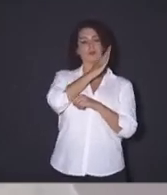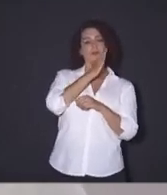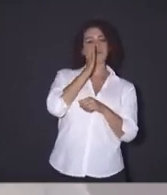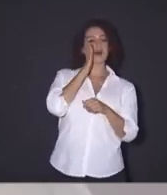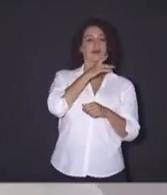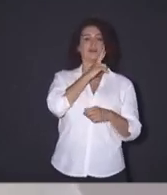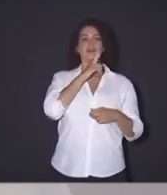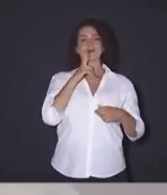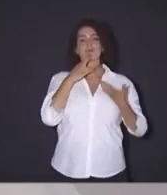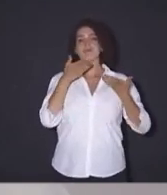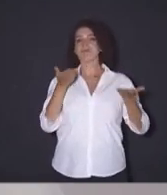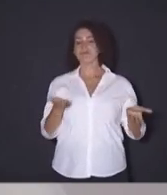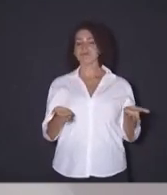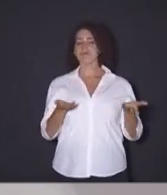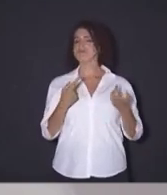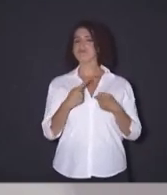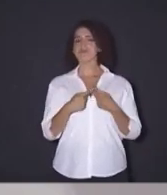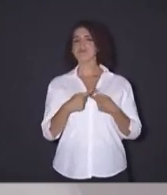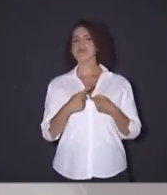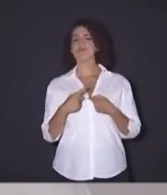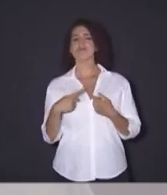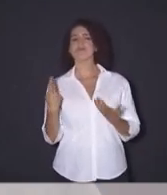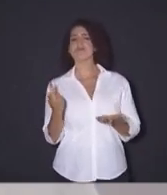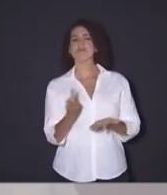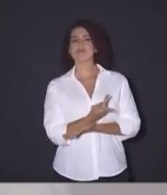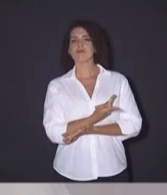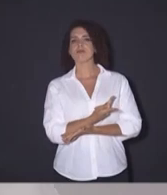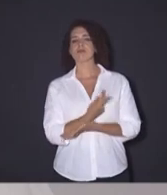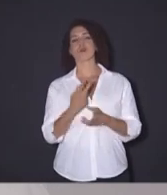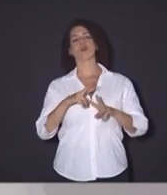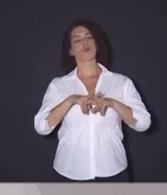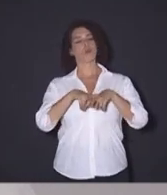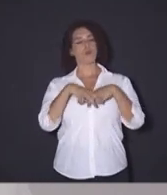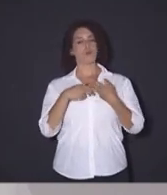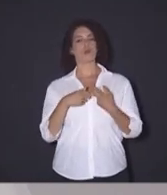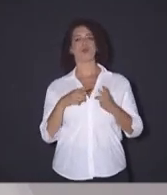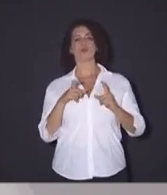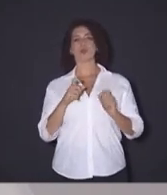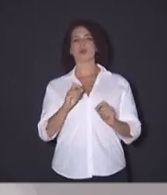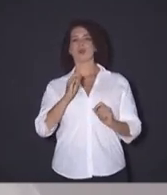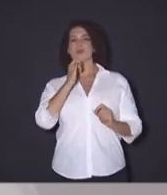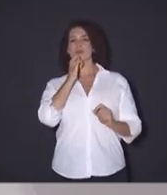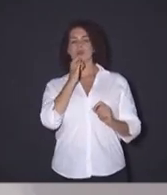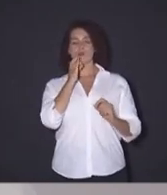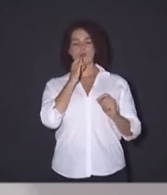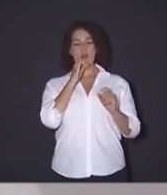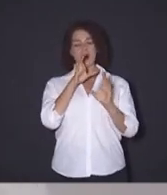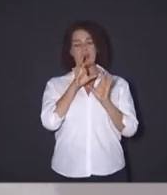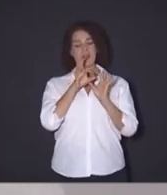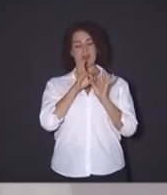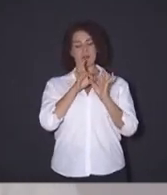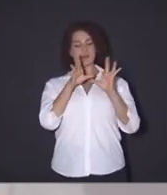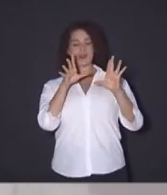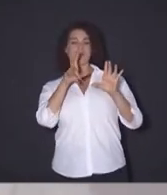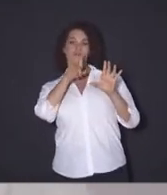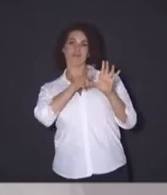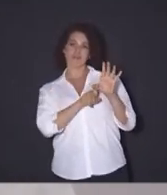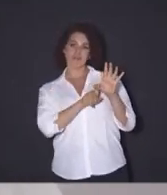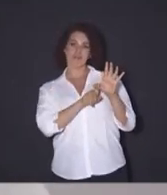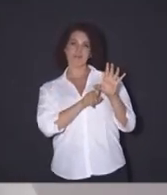e por que isso acontece porque a gente tem uma situação que posso chamar de liberdade condicionada